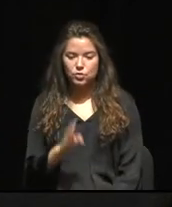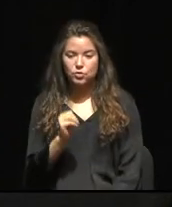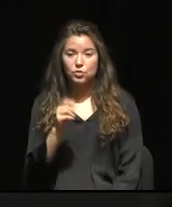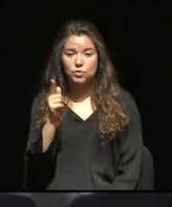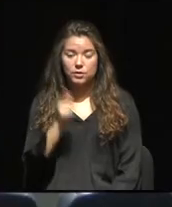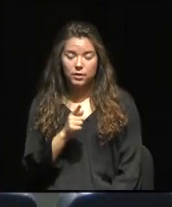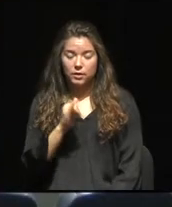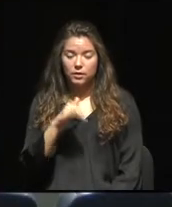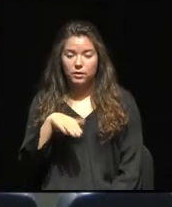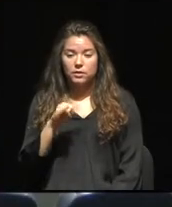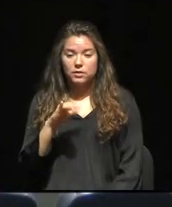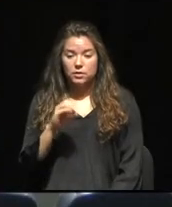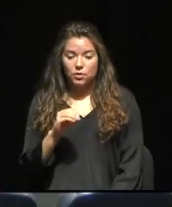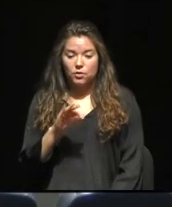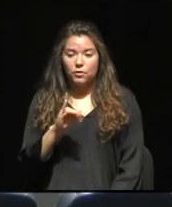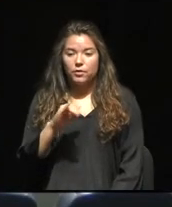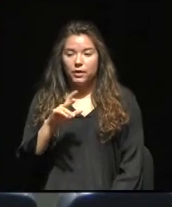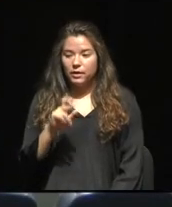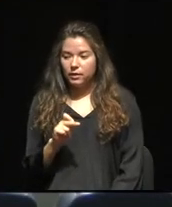Faria